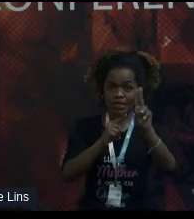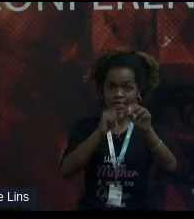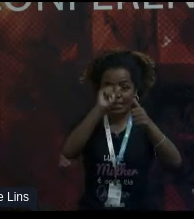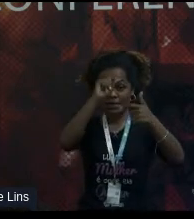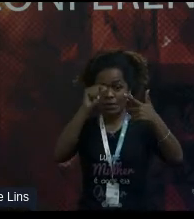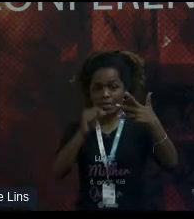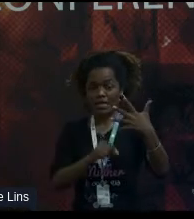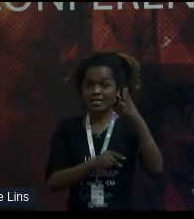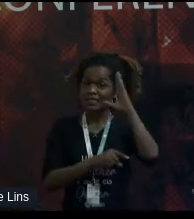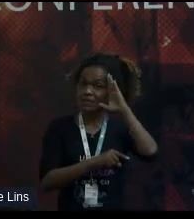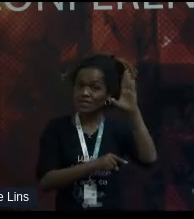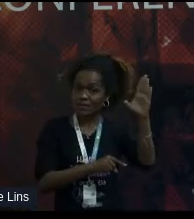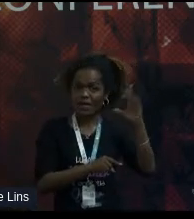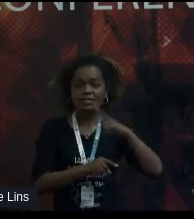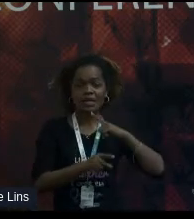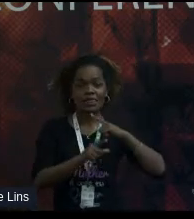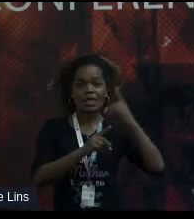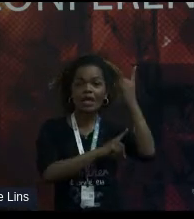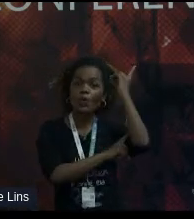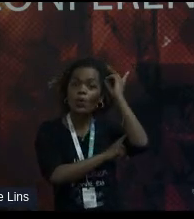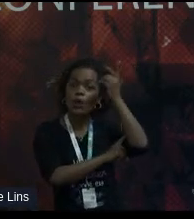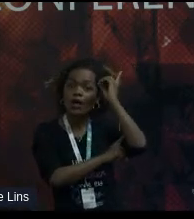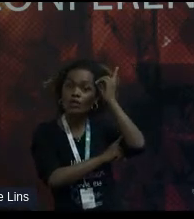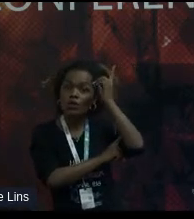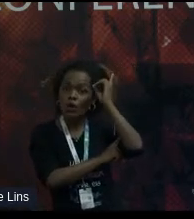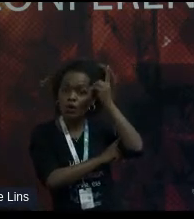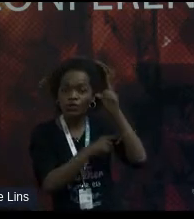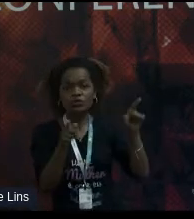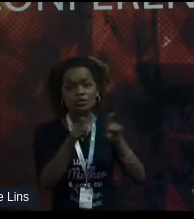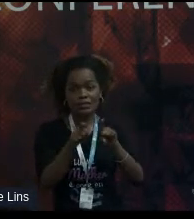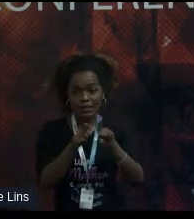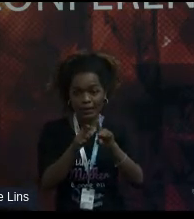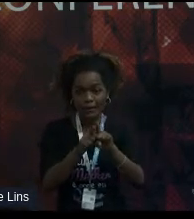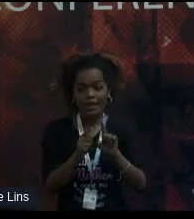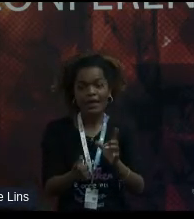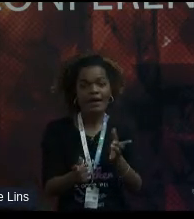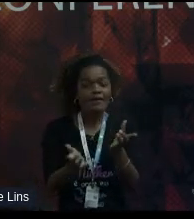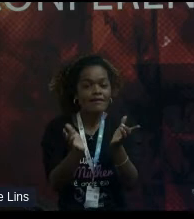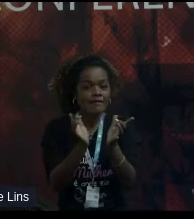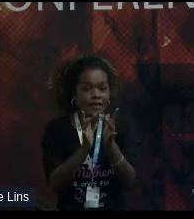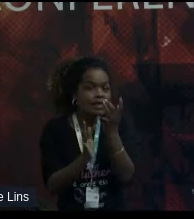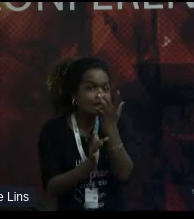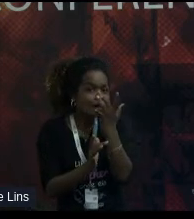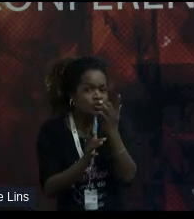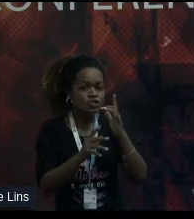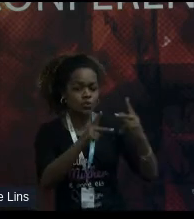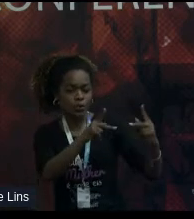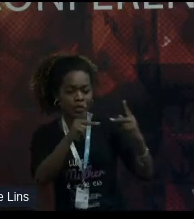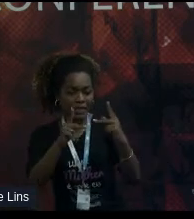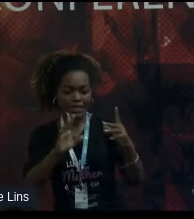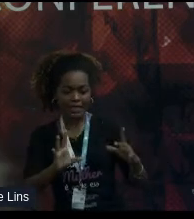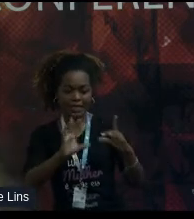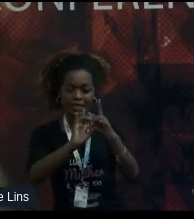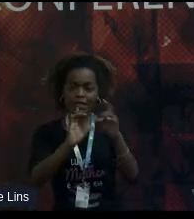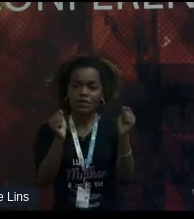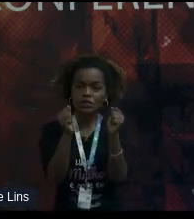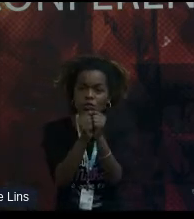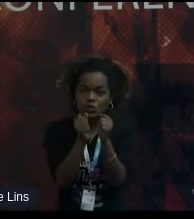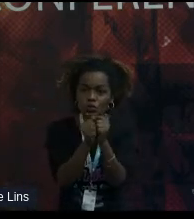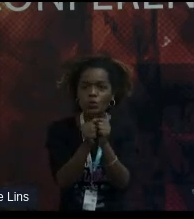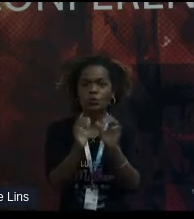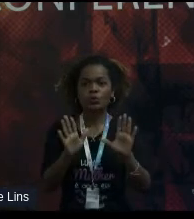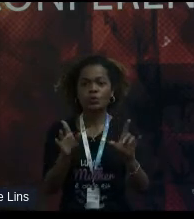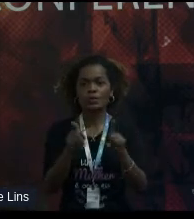em Android e iOS para descrever a afinidade dos links e também complementá-los quando necessário. Ambas as situações